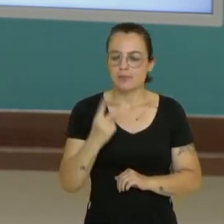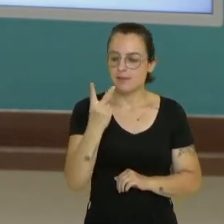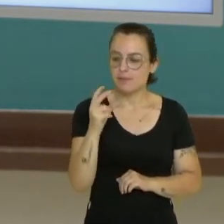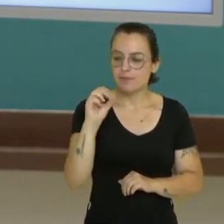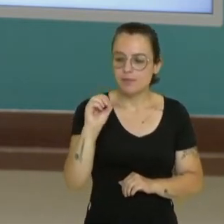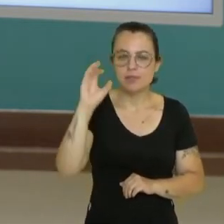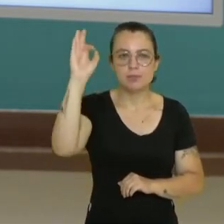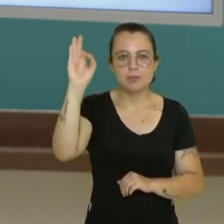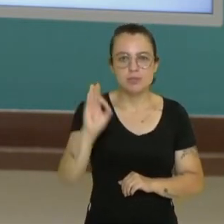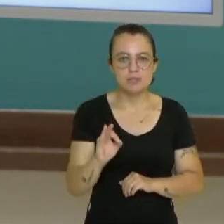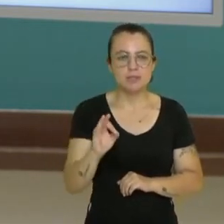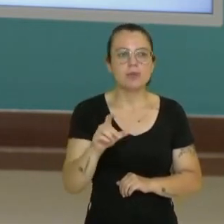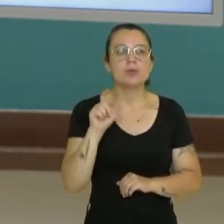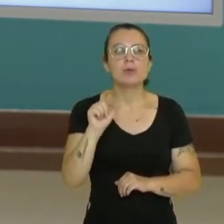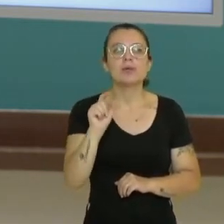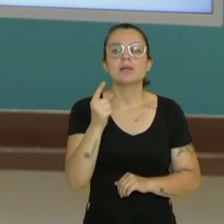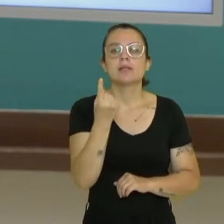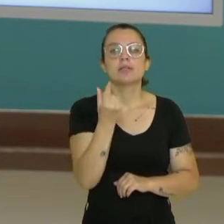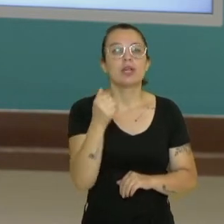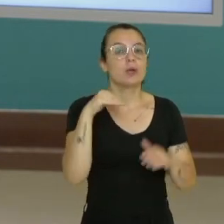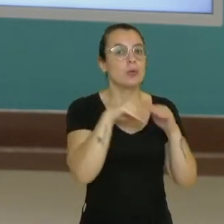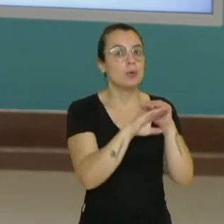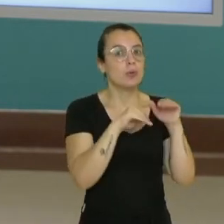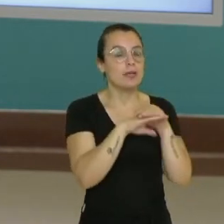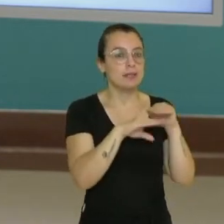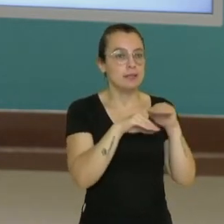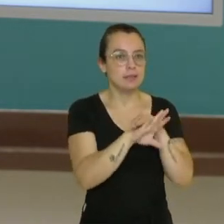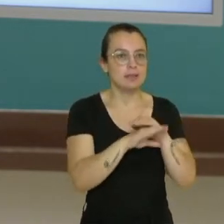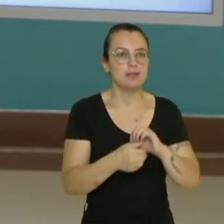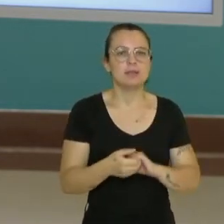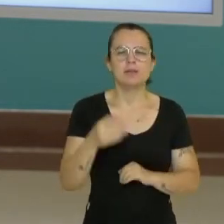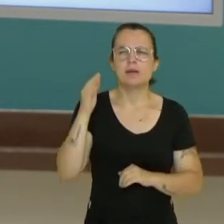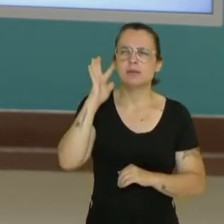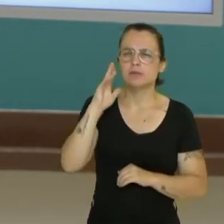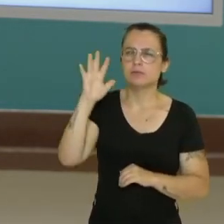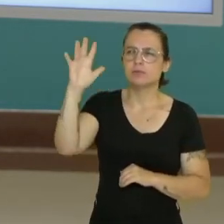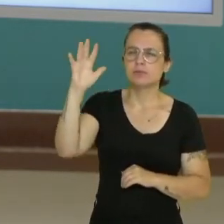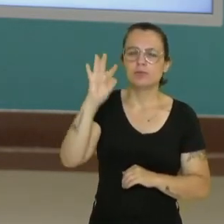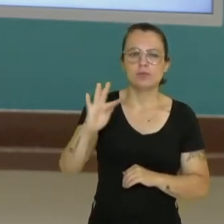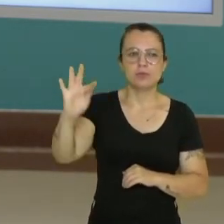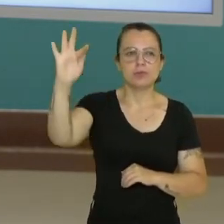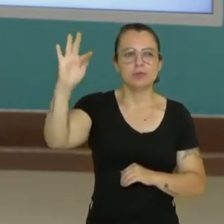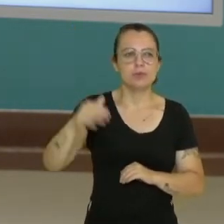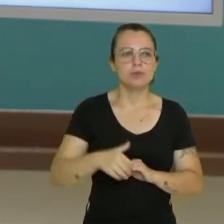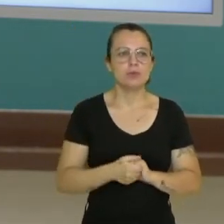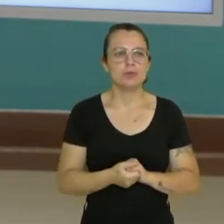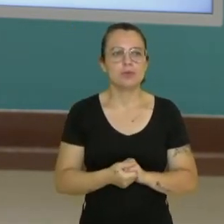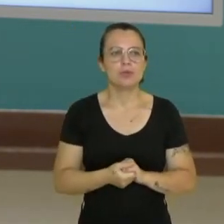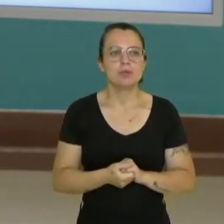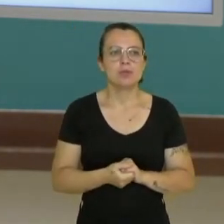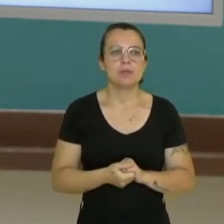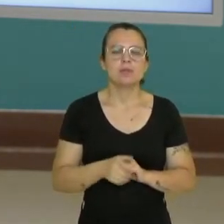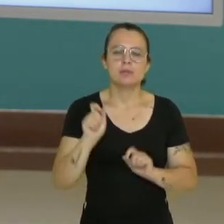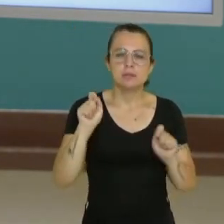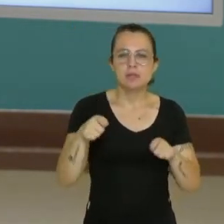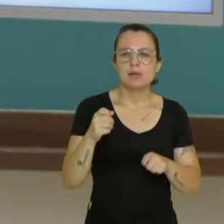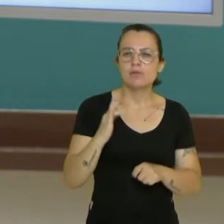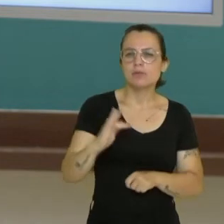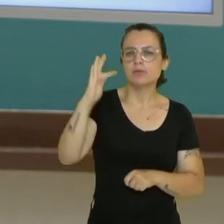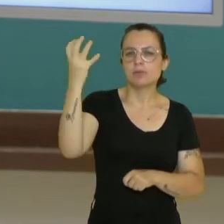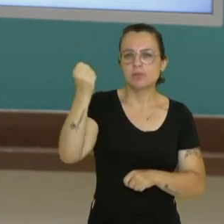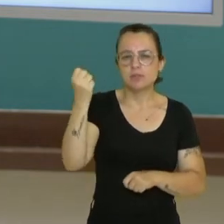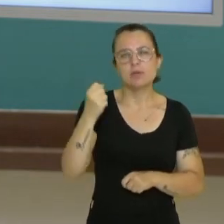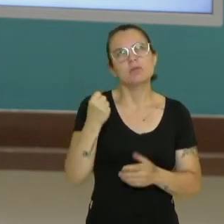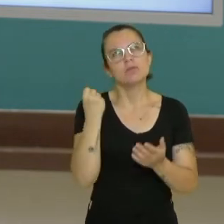20% ela vai investir, ou seja, aquilo que seriam os sonhos futuros. Pode ser também a aposentadoria, a compra de uma